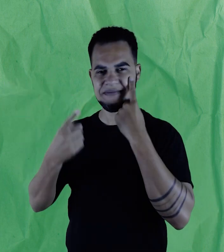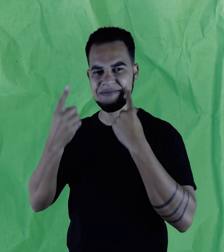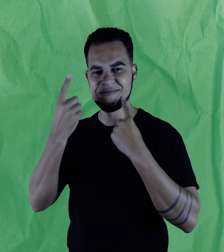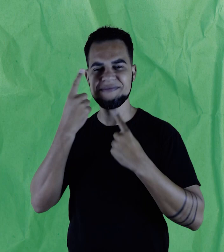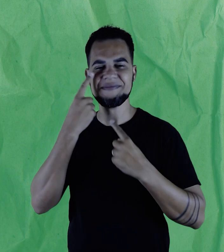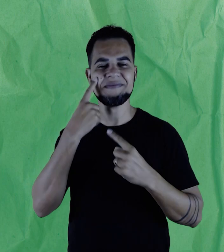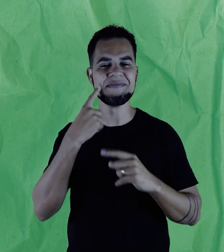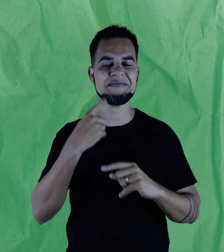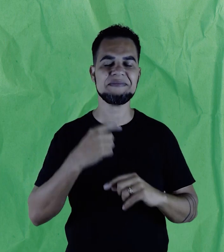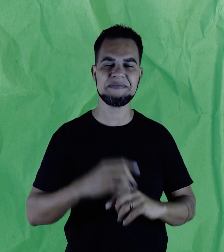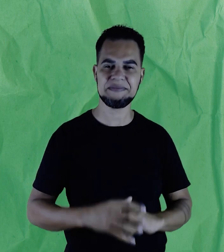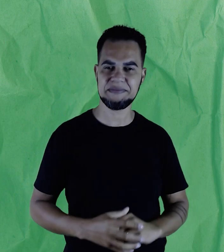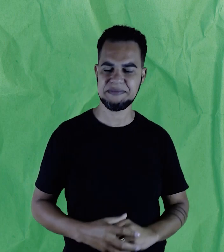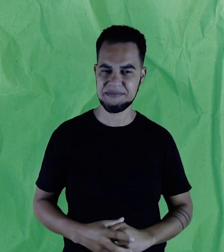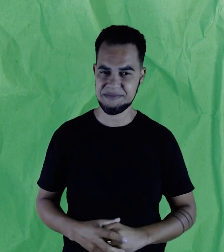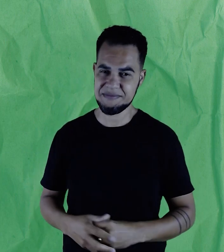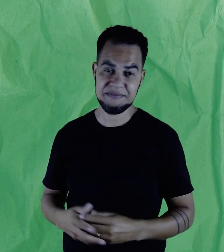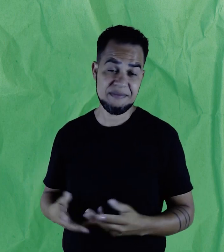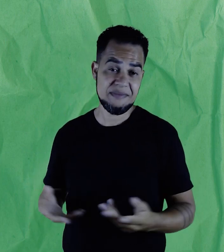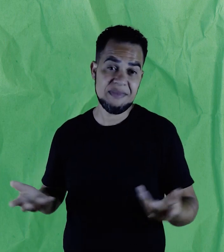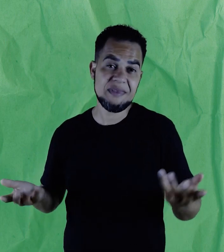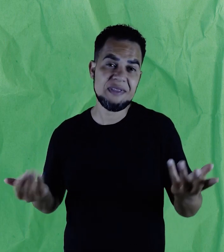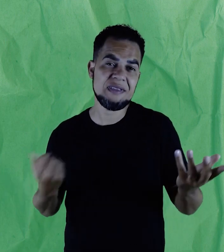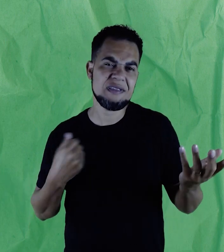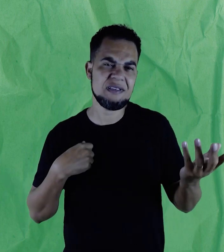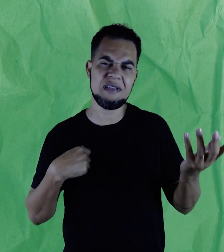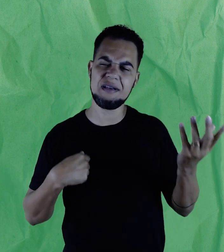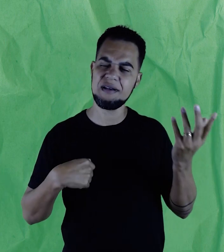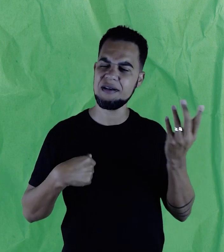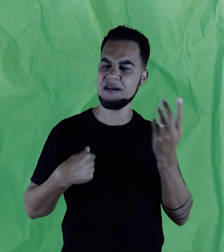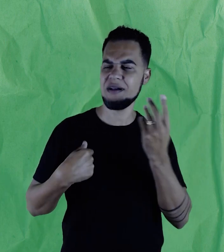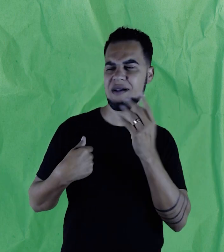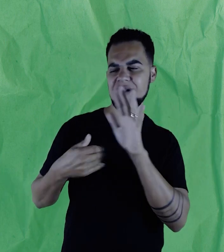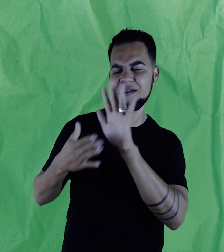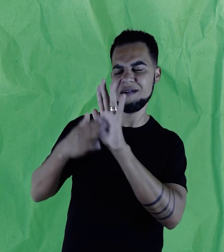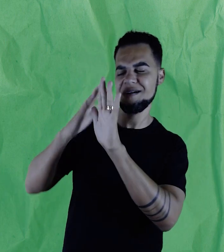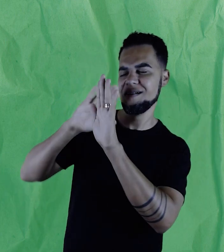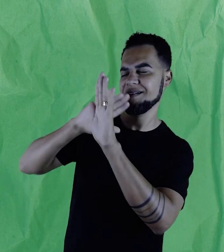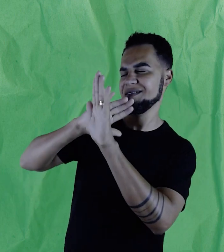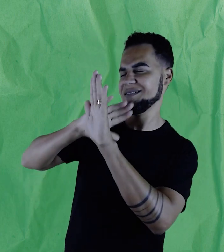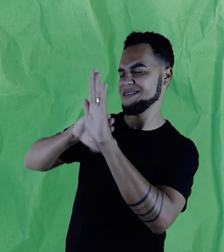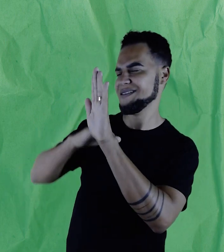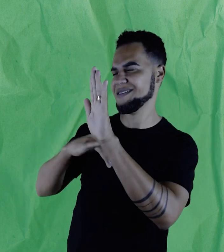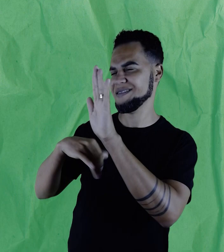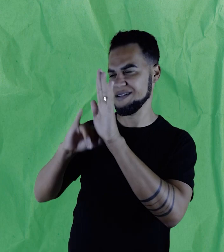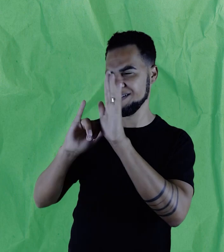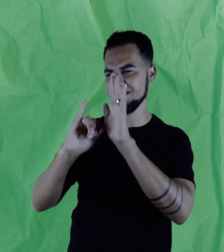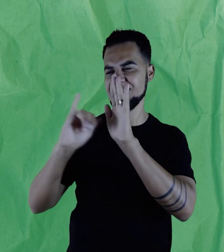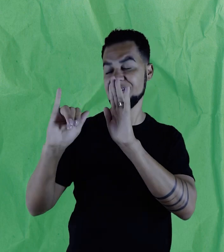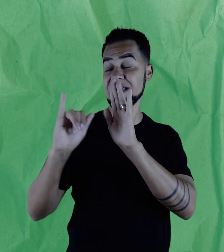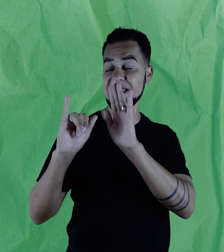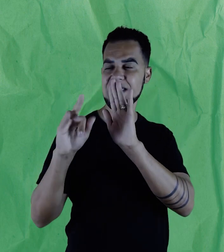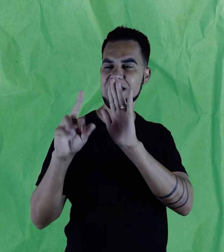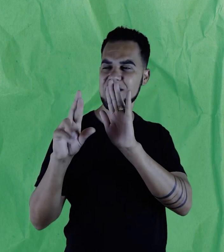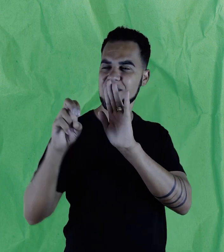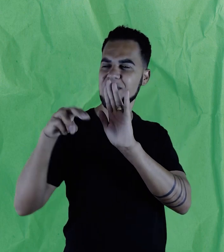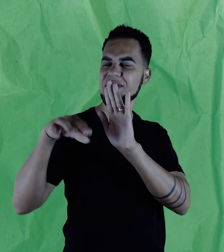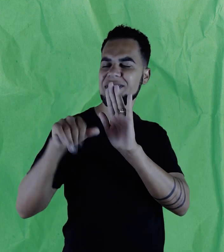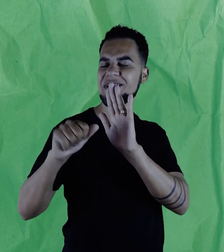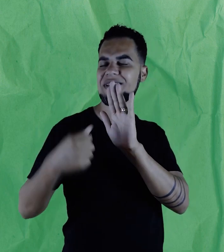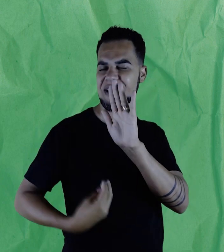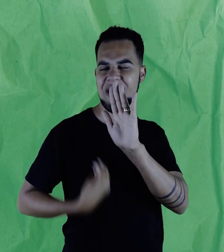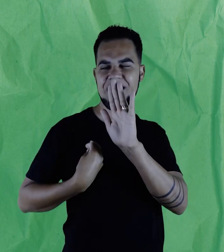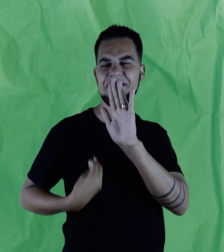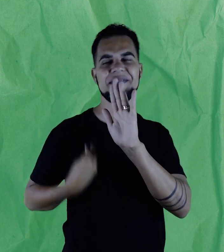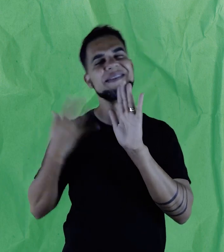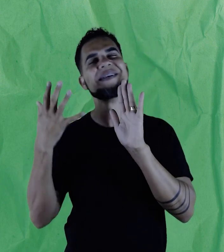chorar. E com ironia eu vou dizer que a vida é uma